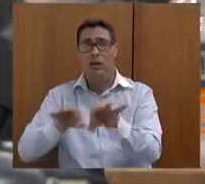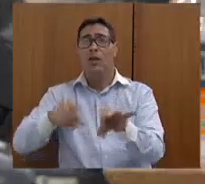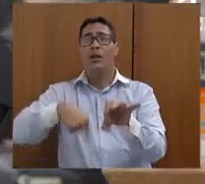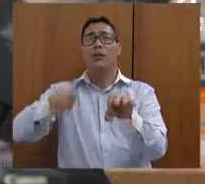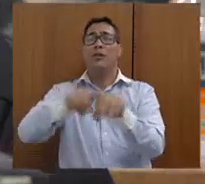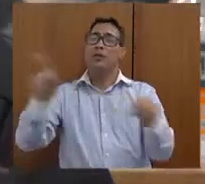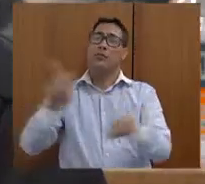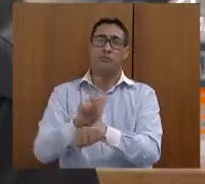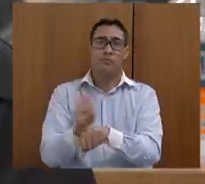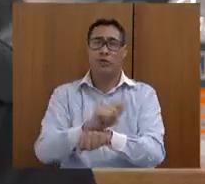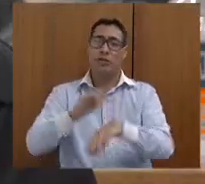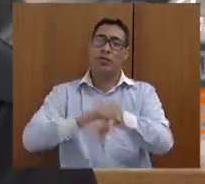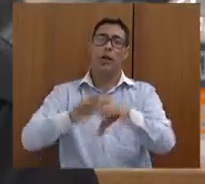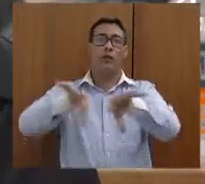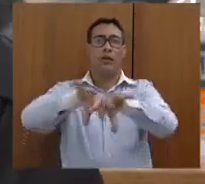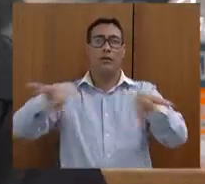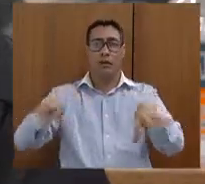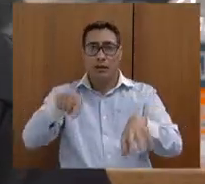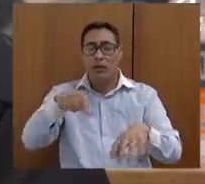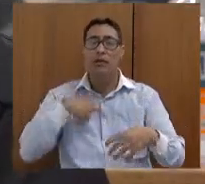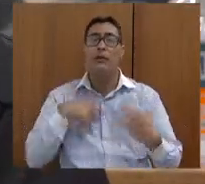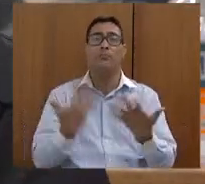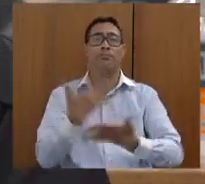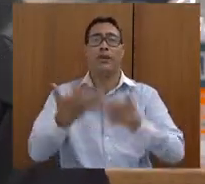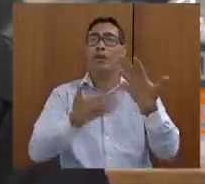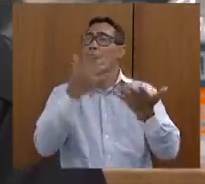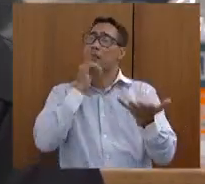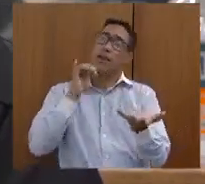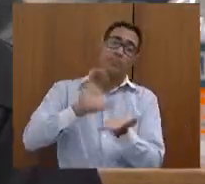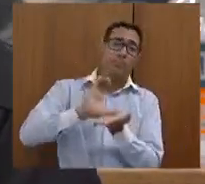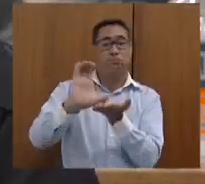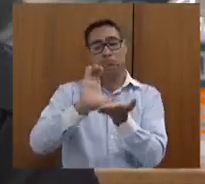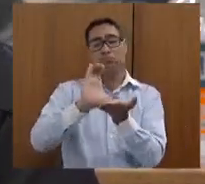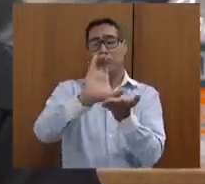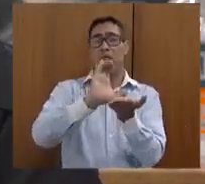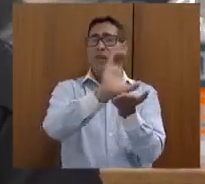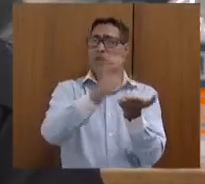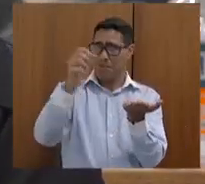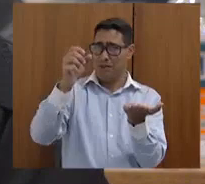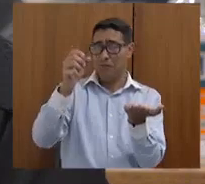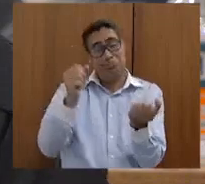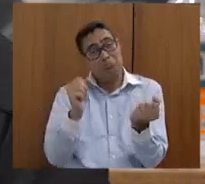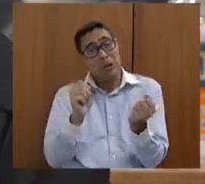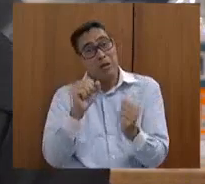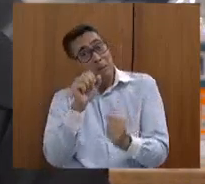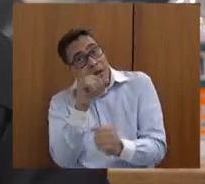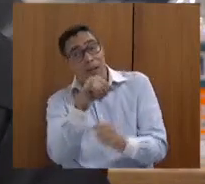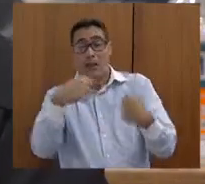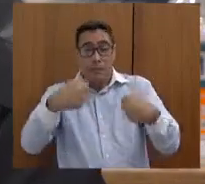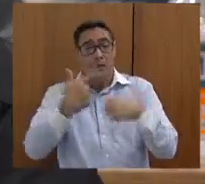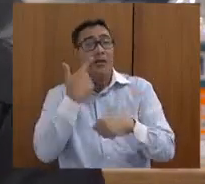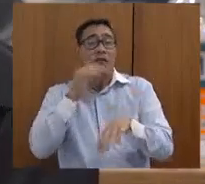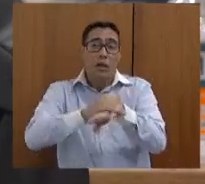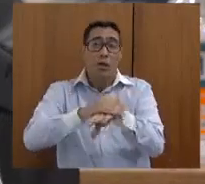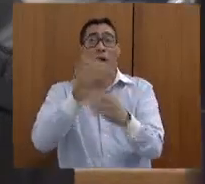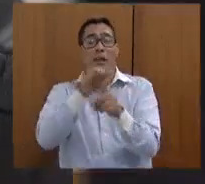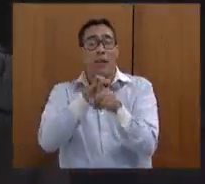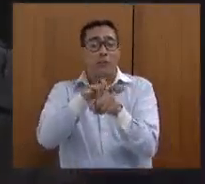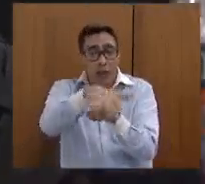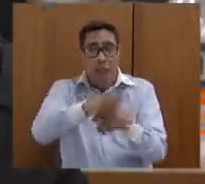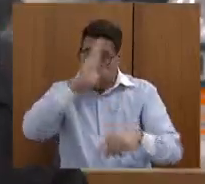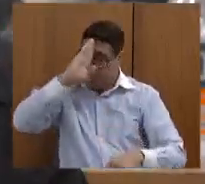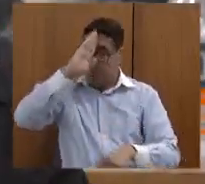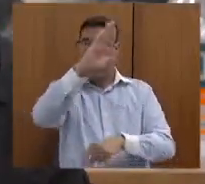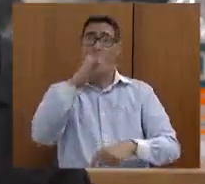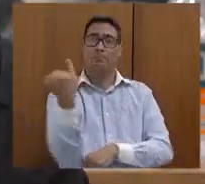descentralização não adianta ter muito investimento se não tivesse olhar para as especificidades e Para as